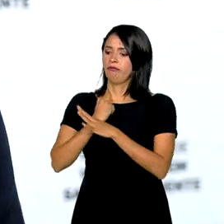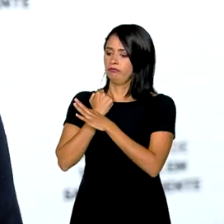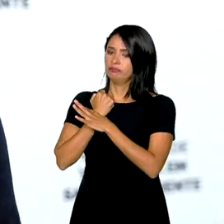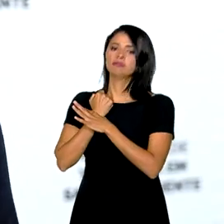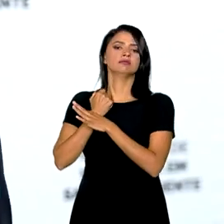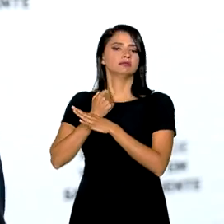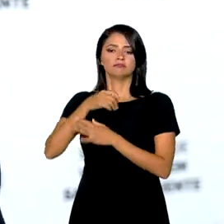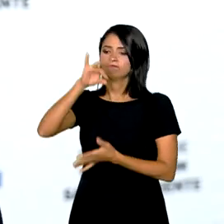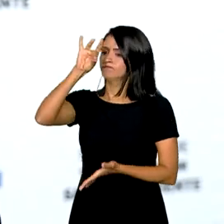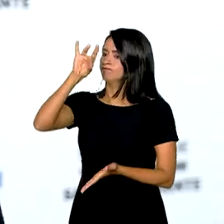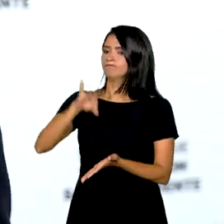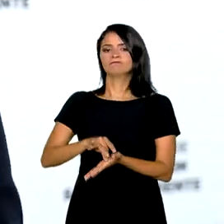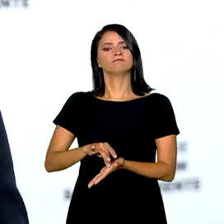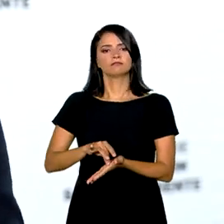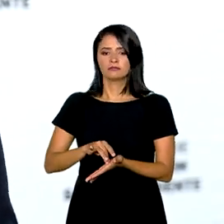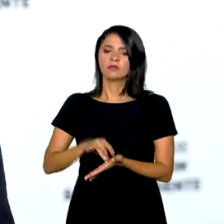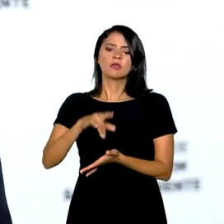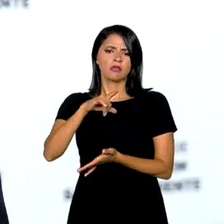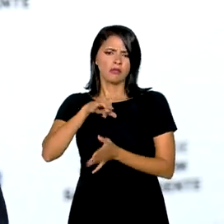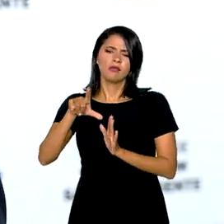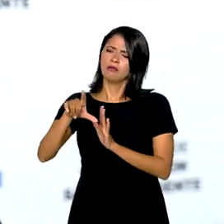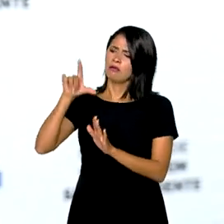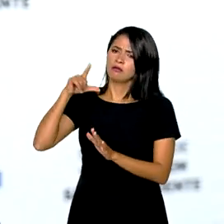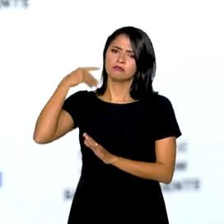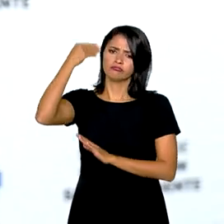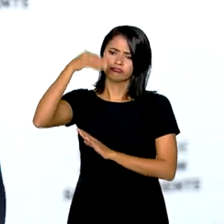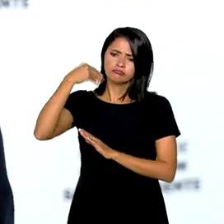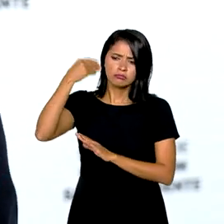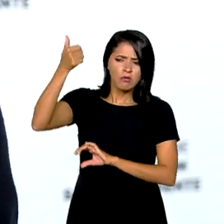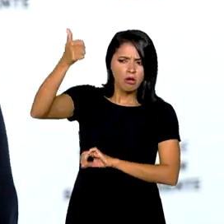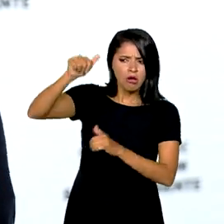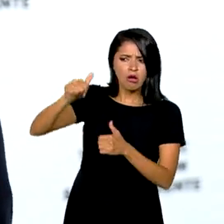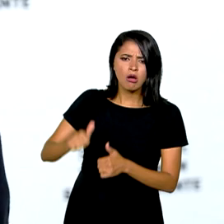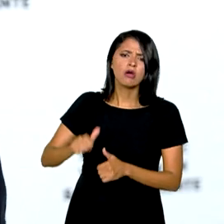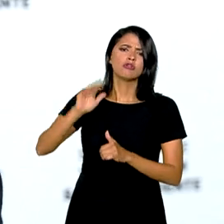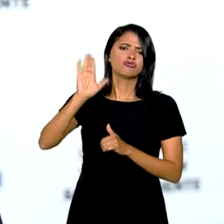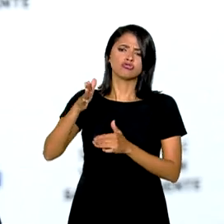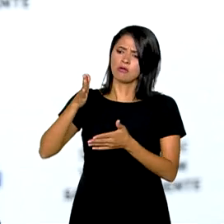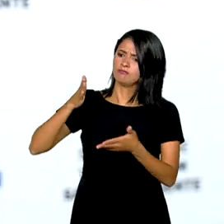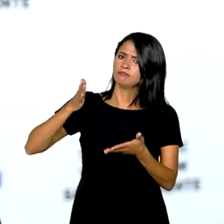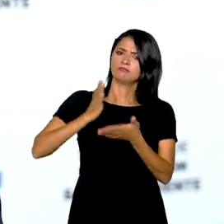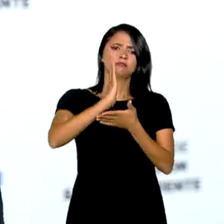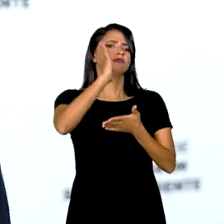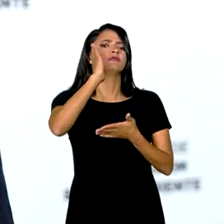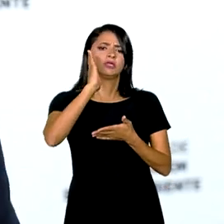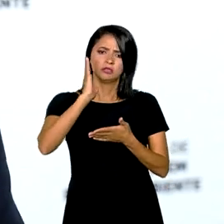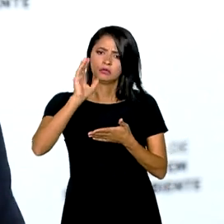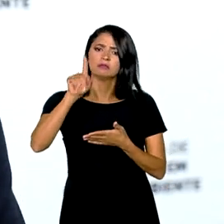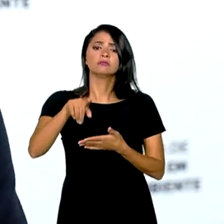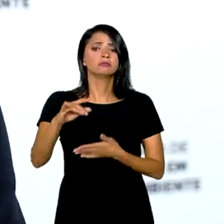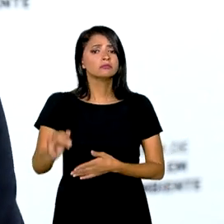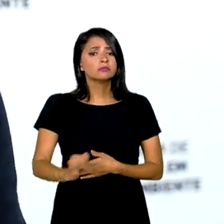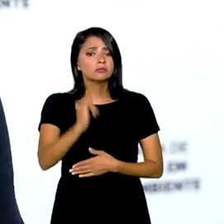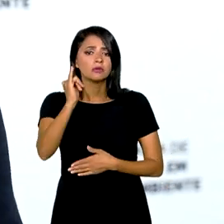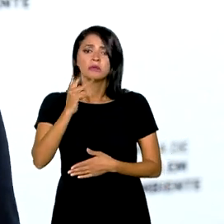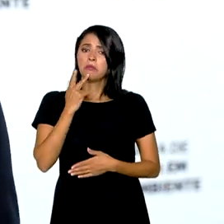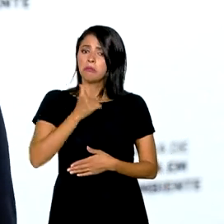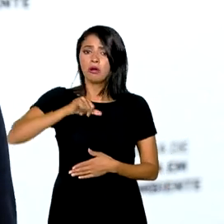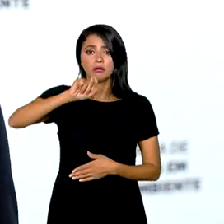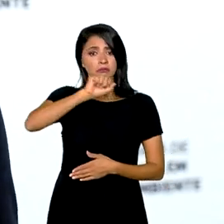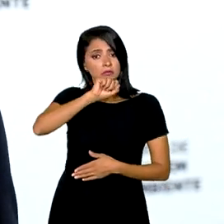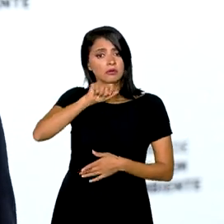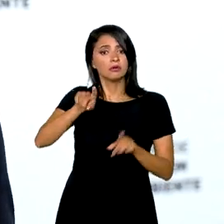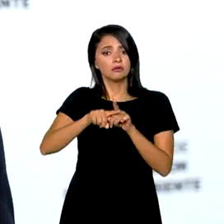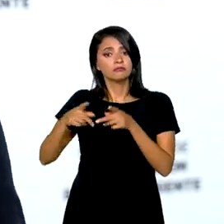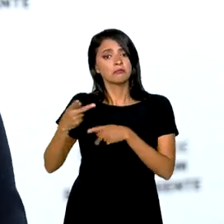seguras e eficazes. Elas passam por um processo muito rigoroso de aprovação. É fundamental que os pais procurem